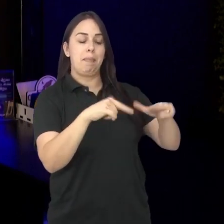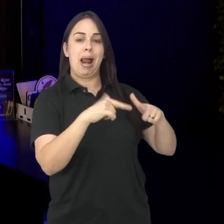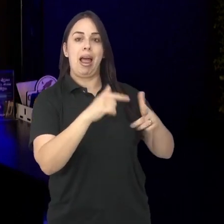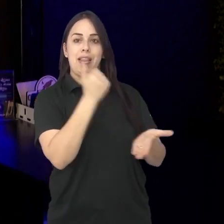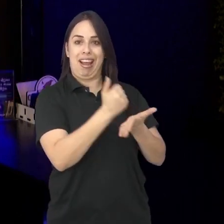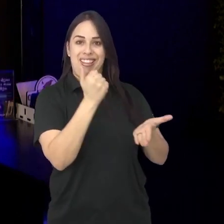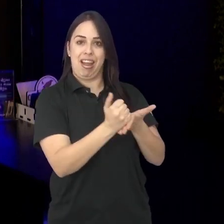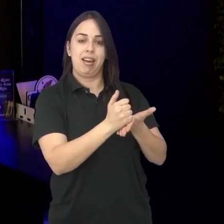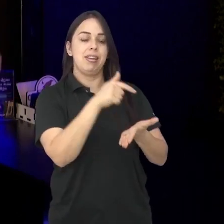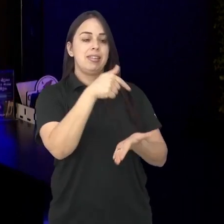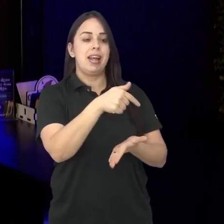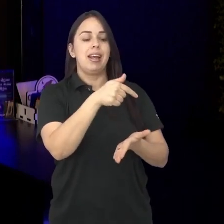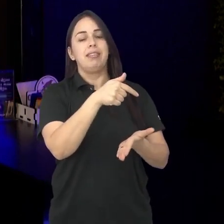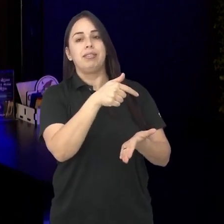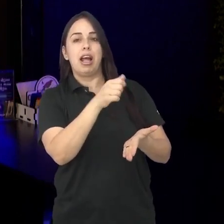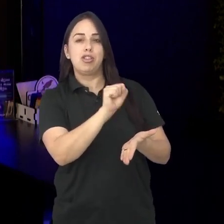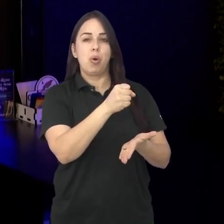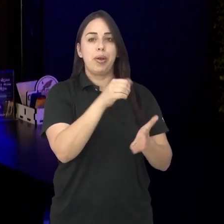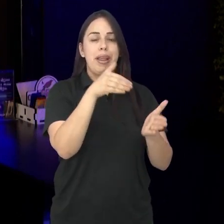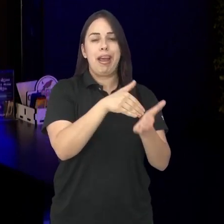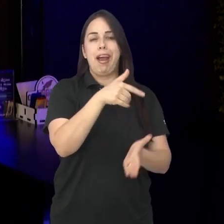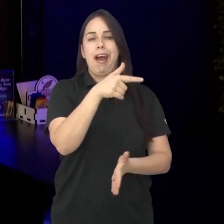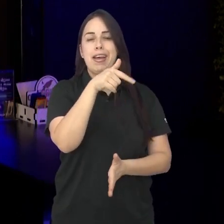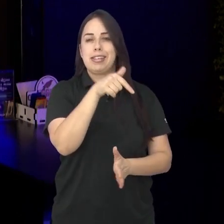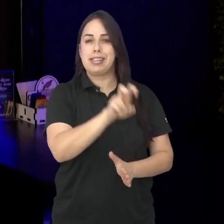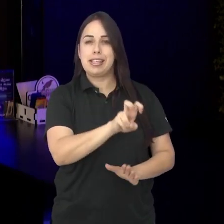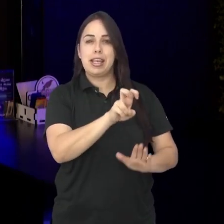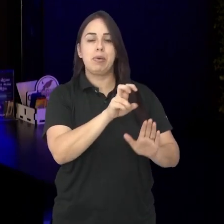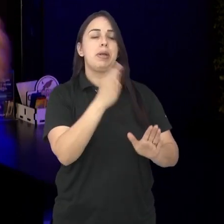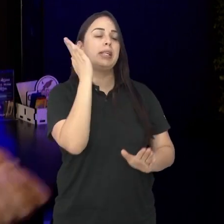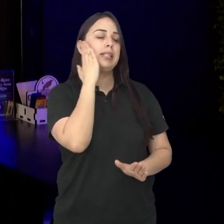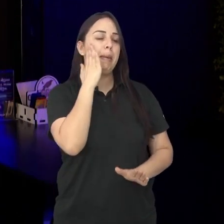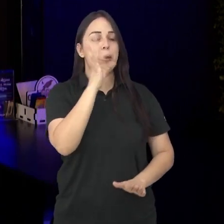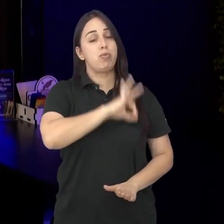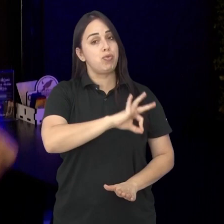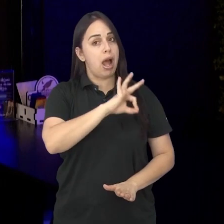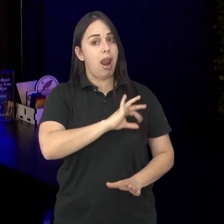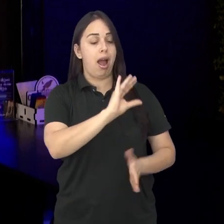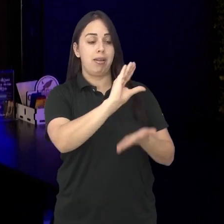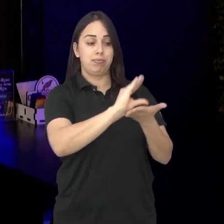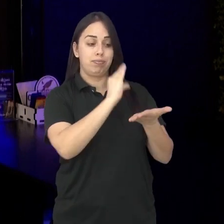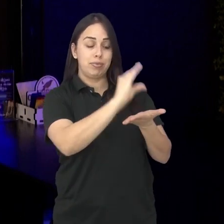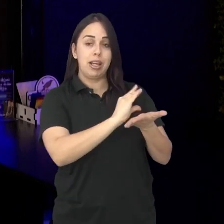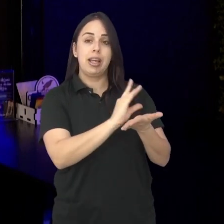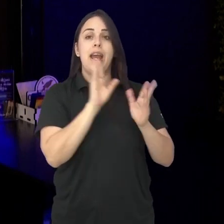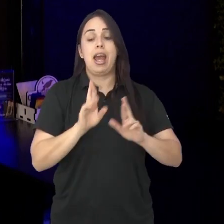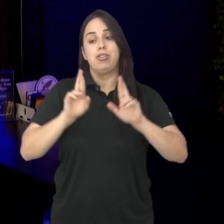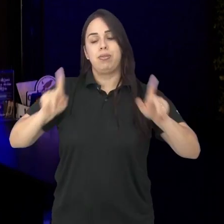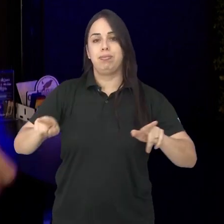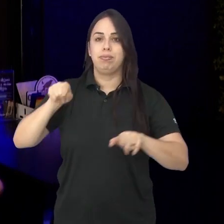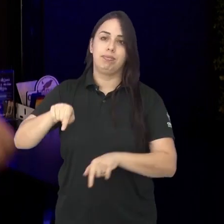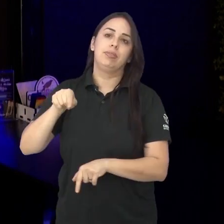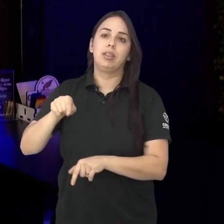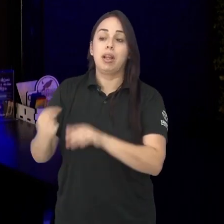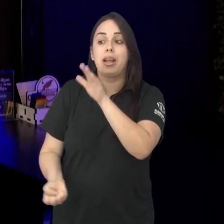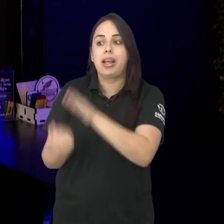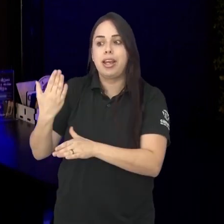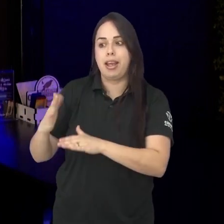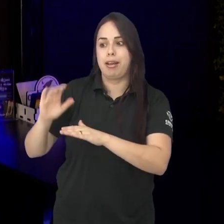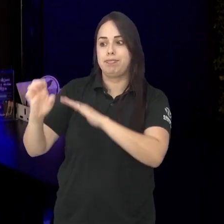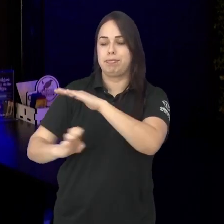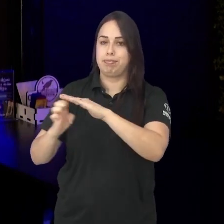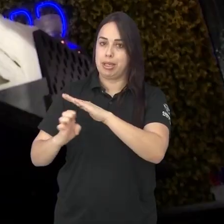das 8 às 17, você tem uma quantidade de dinheiro específica que você ganha, que é diferente de quando